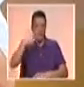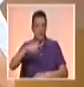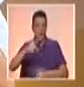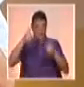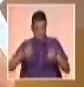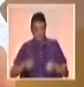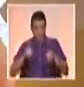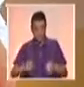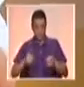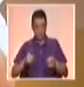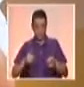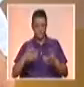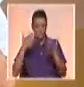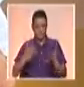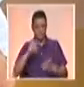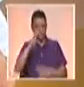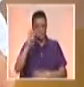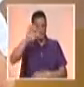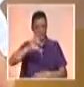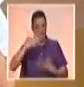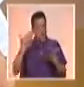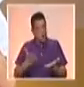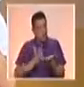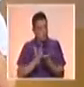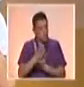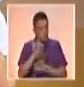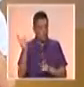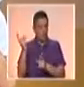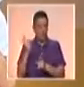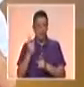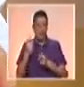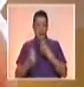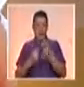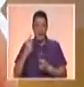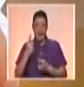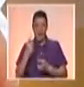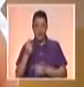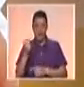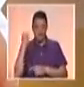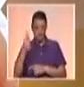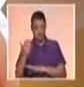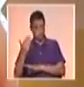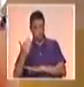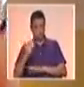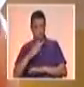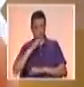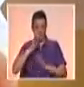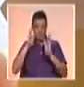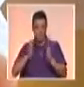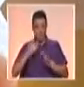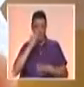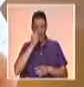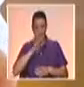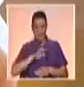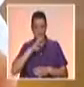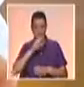início. No início e equipamentos. Agora, continuamos a chegar. Atenção que há um bocadinho, neste momento já, muitos pais a